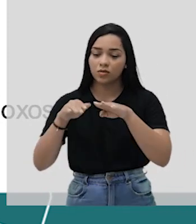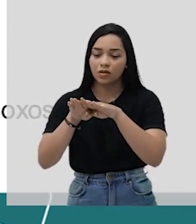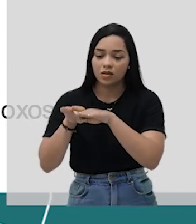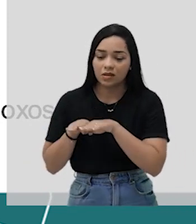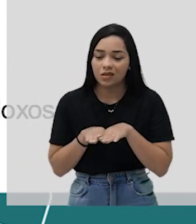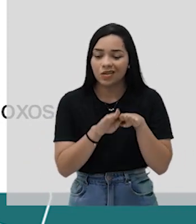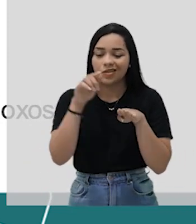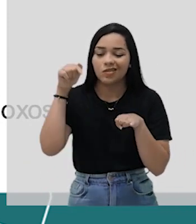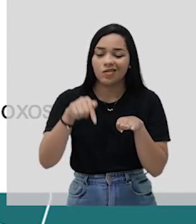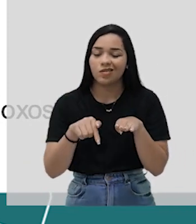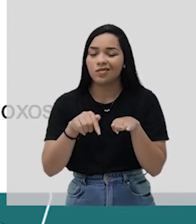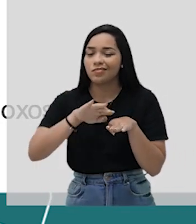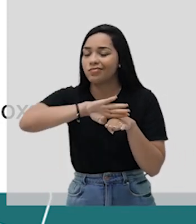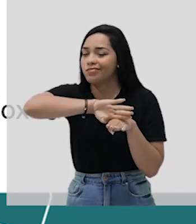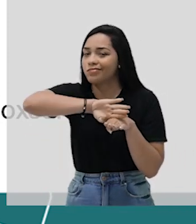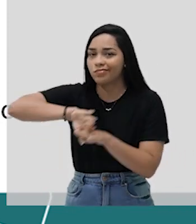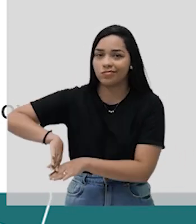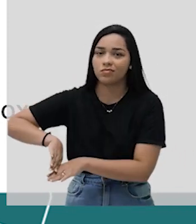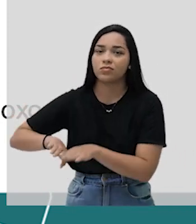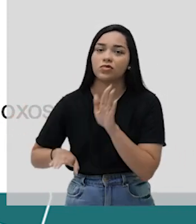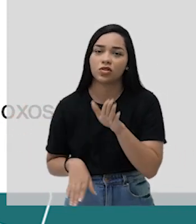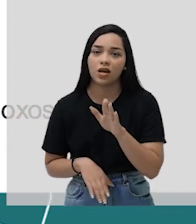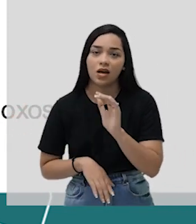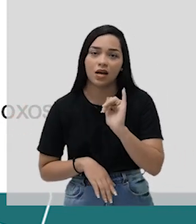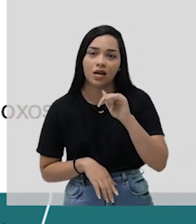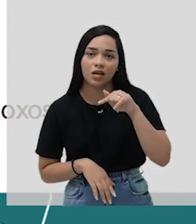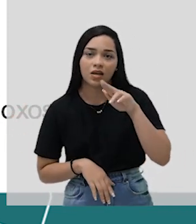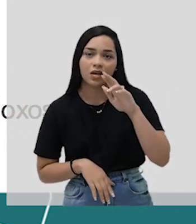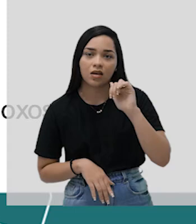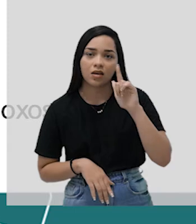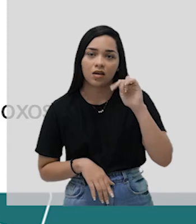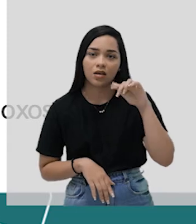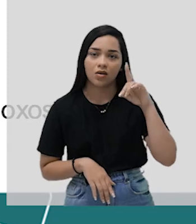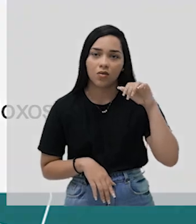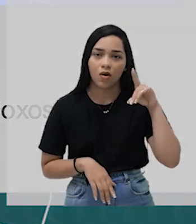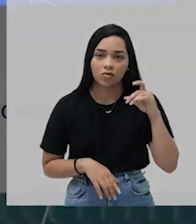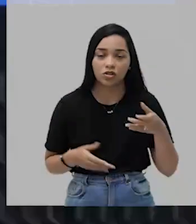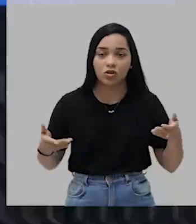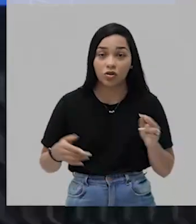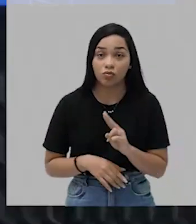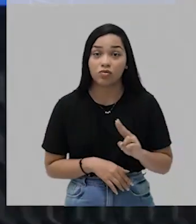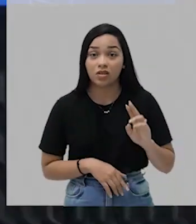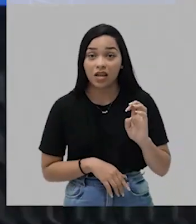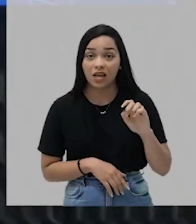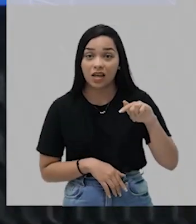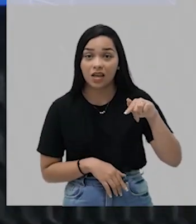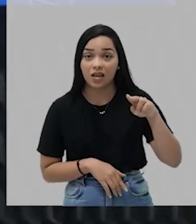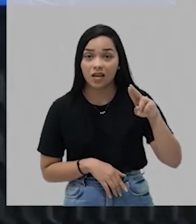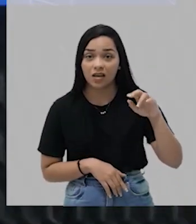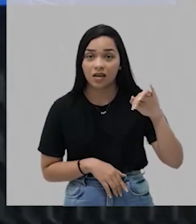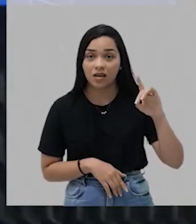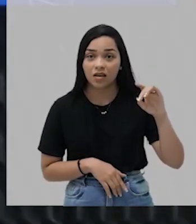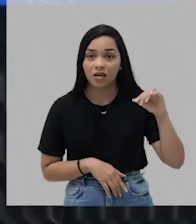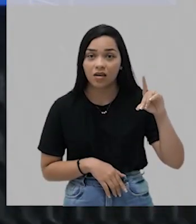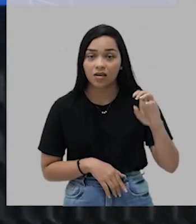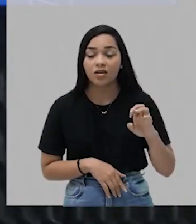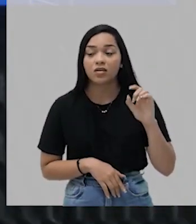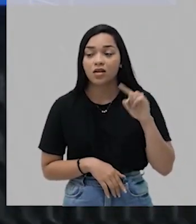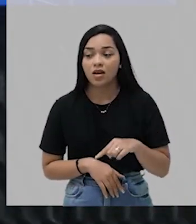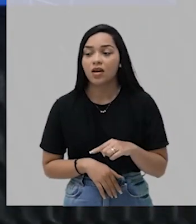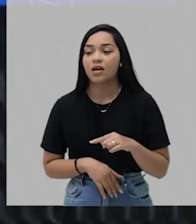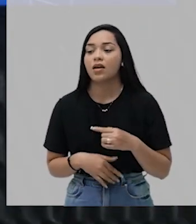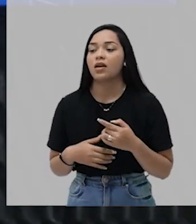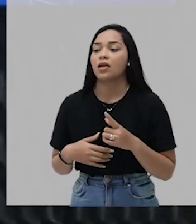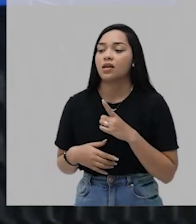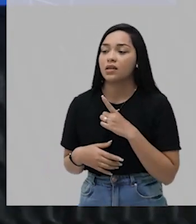igual se descartou isso já há muito tempo. Ou seja, um crescimento com equidade, que é algo